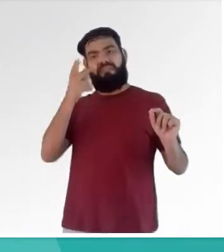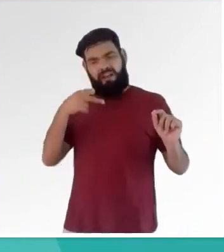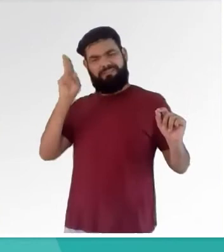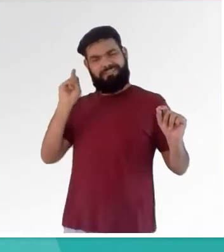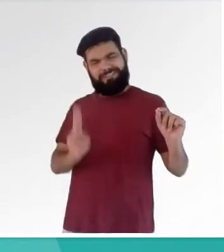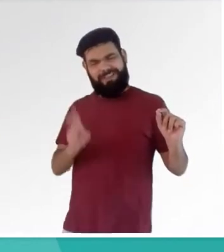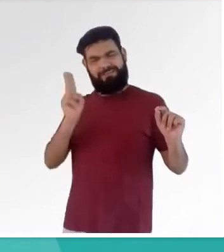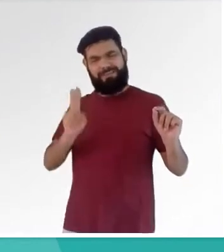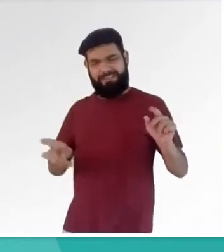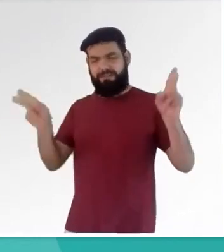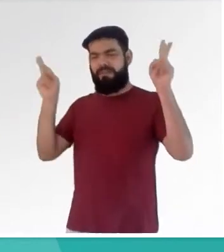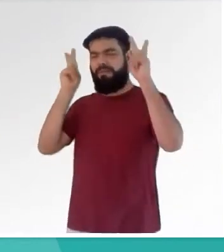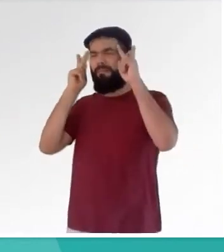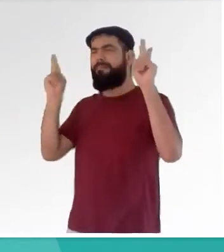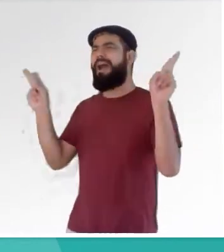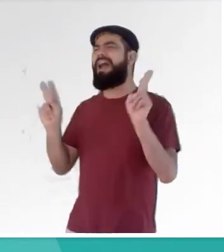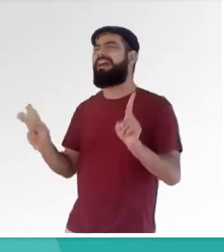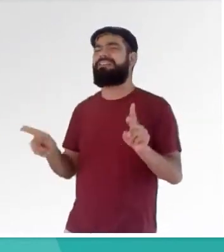importante isso.